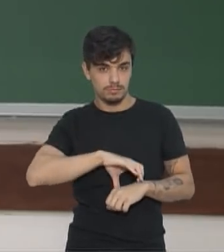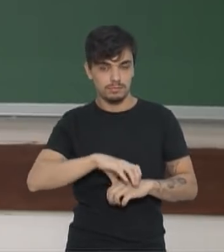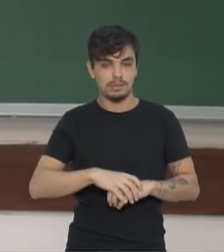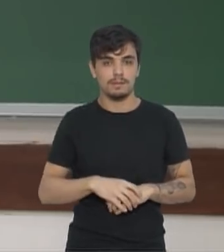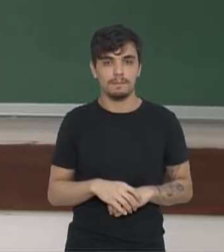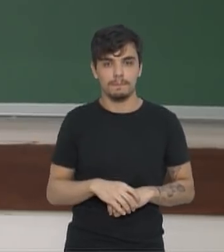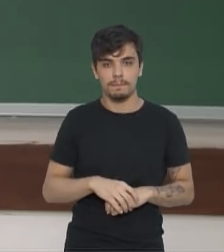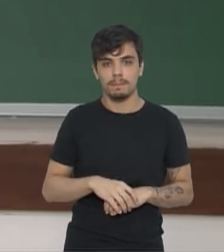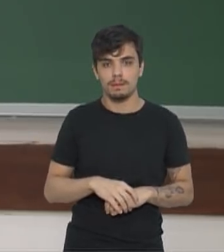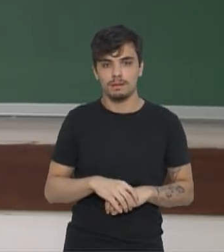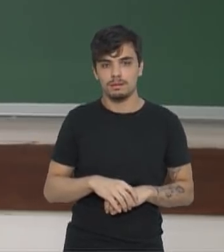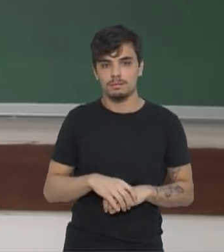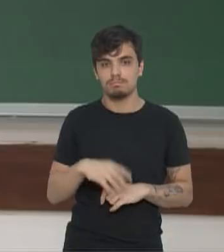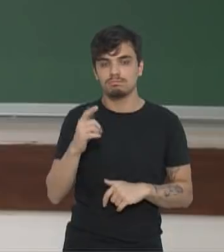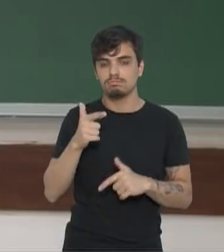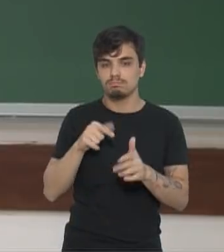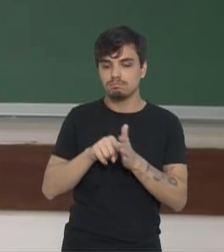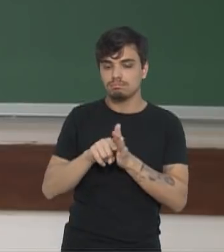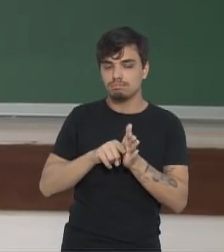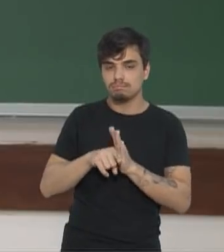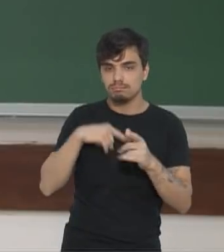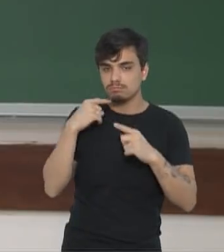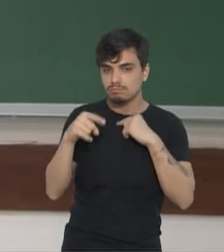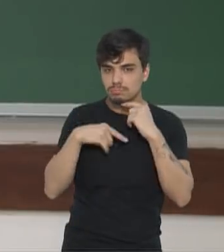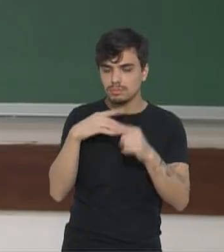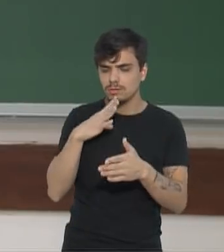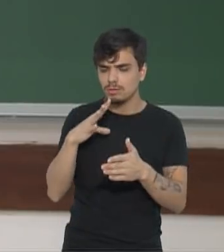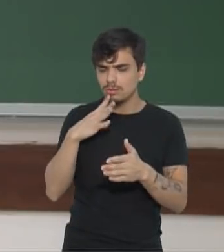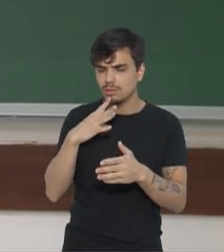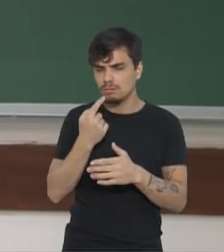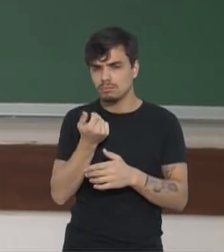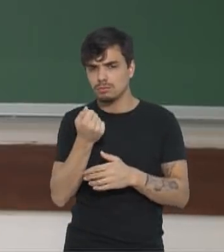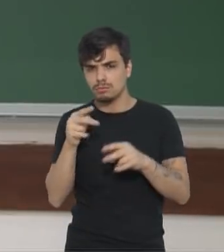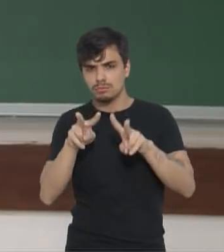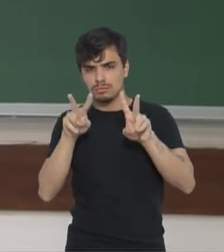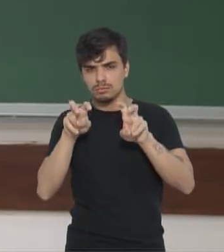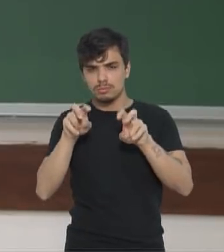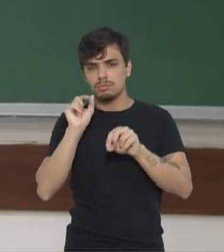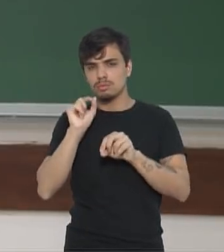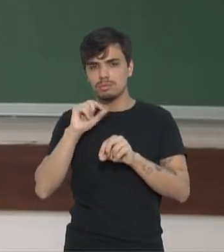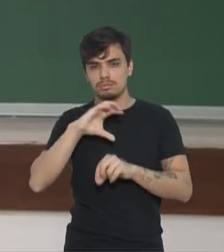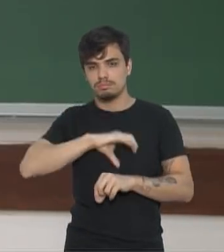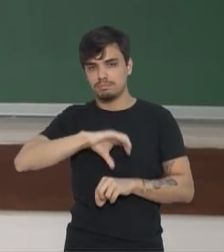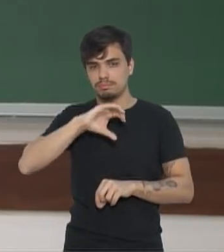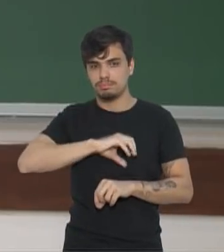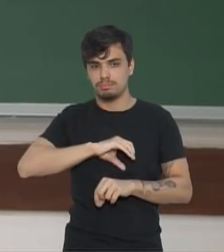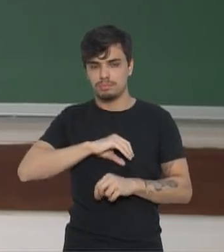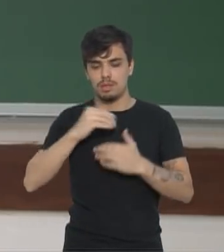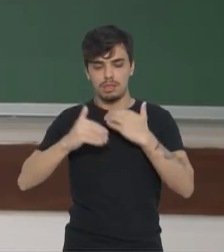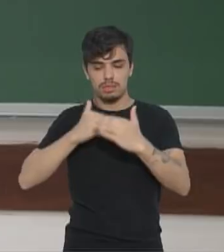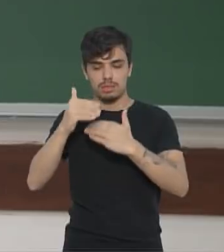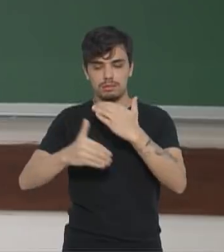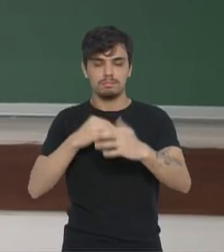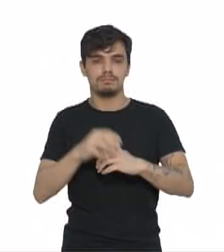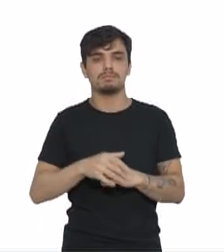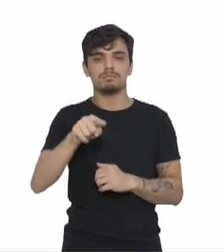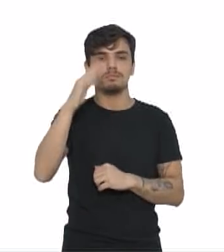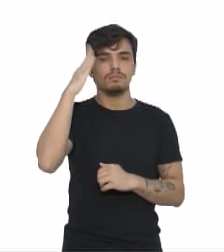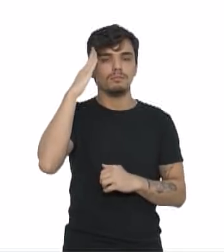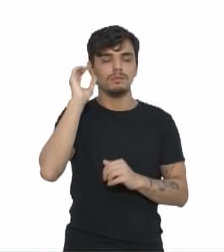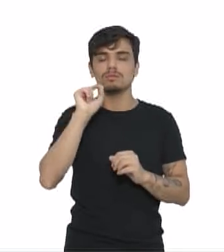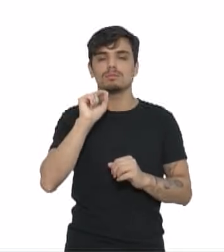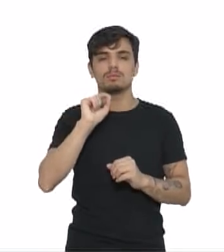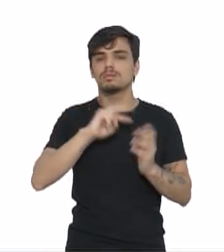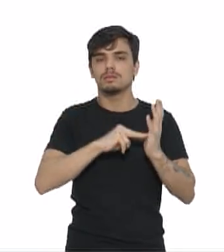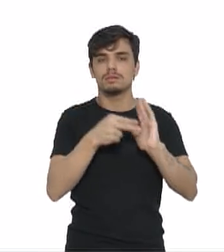É uma problemática para a gente, enfim, conhecer um pouco sobre a história de Portugal. Saberia me dizer do que se trata essa